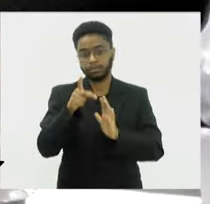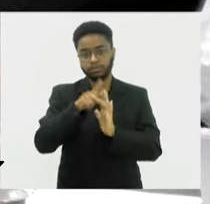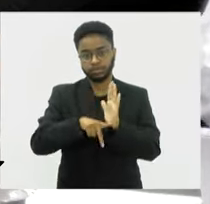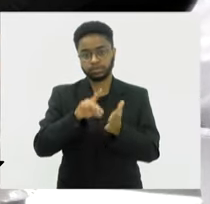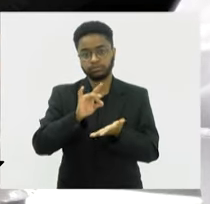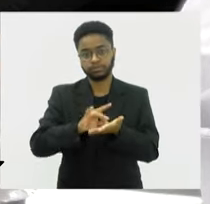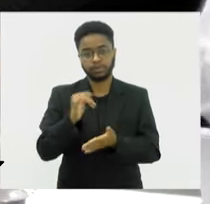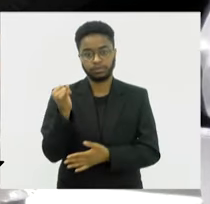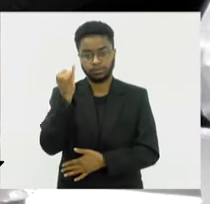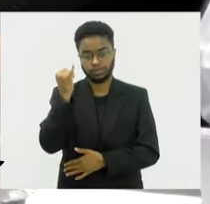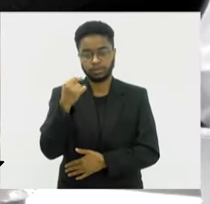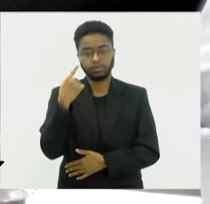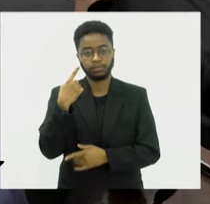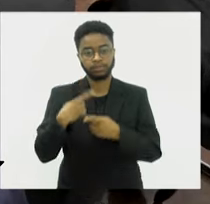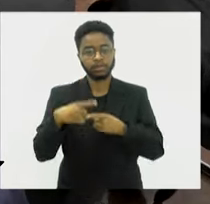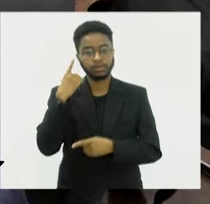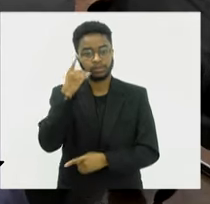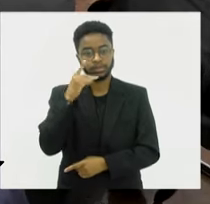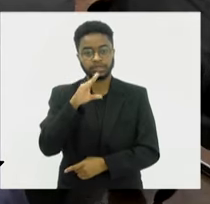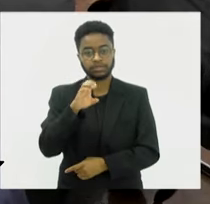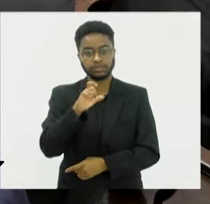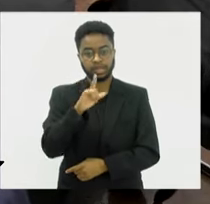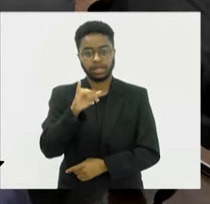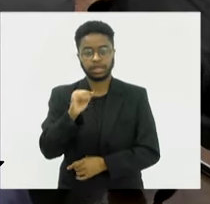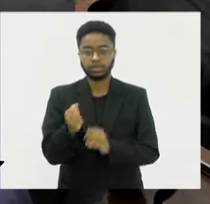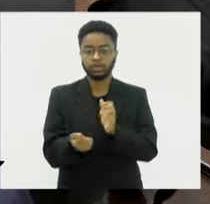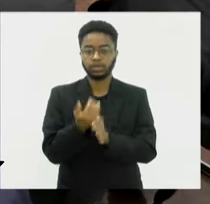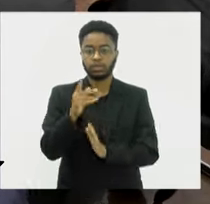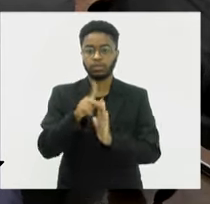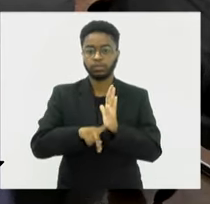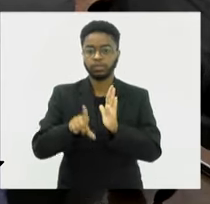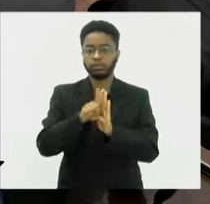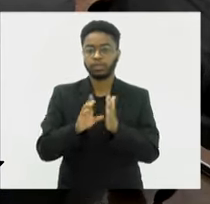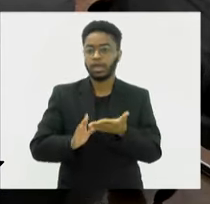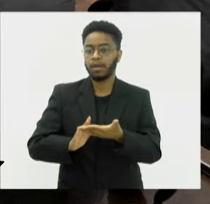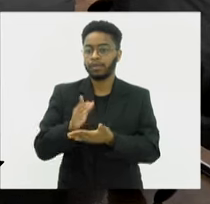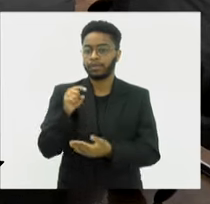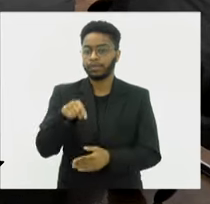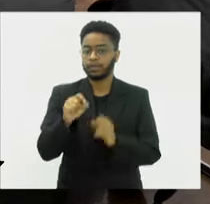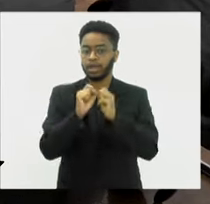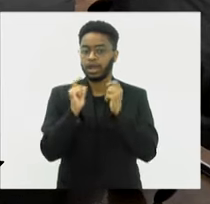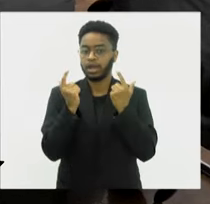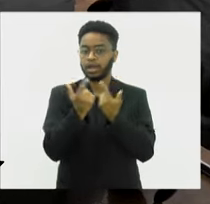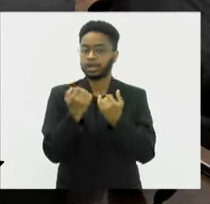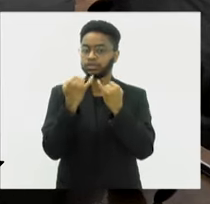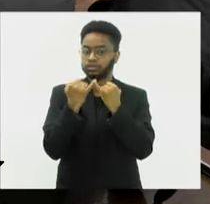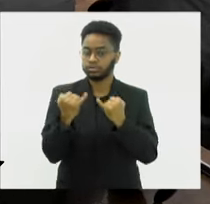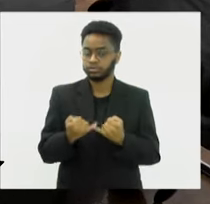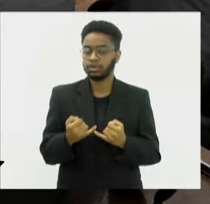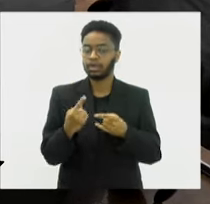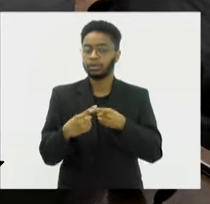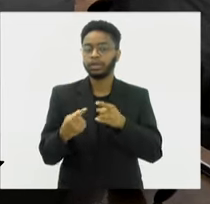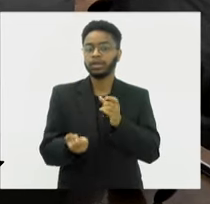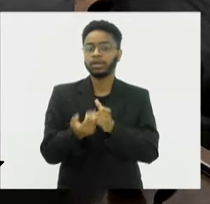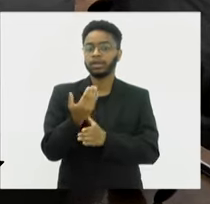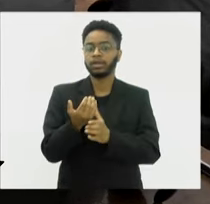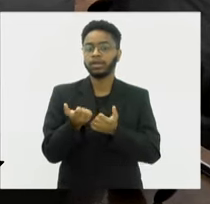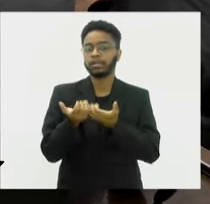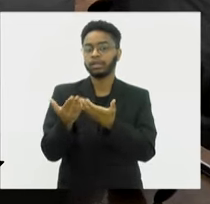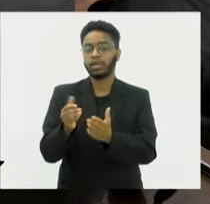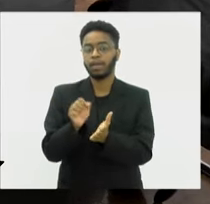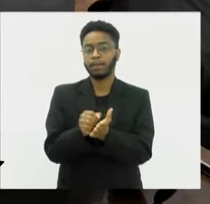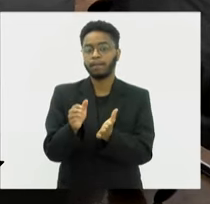Célia Jordão é autora de um projeto de lei que foi aprovado aqui na casa, semelhante, que institui multa